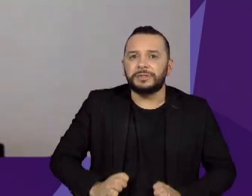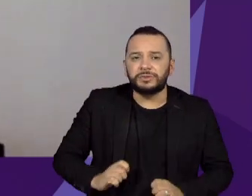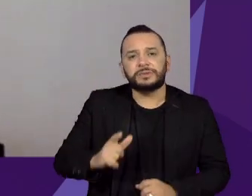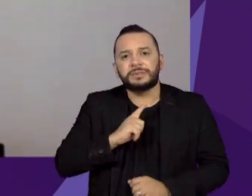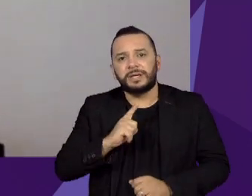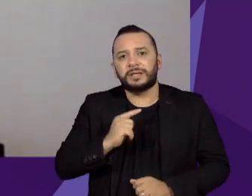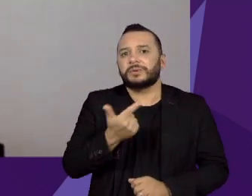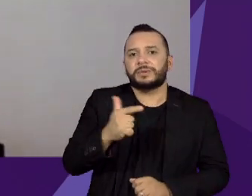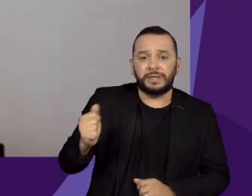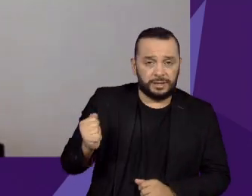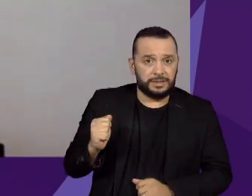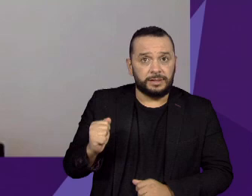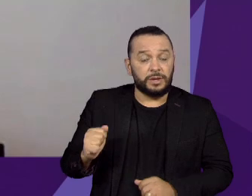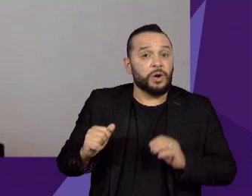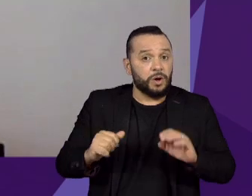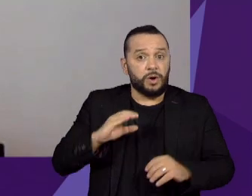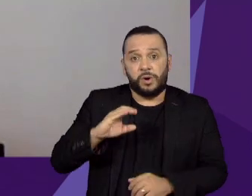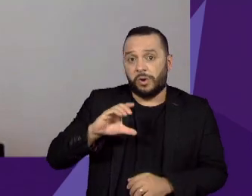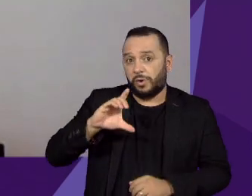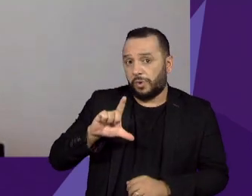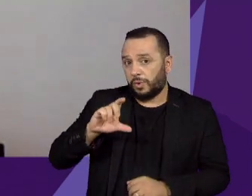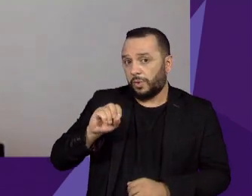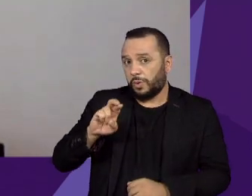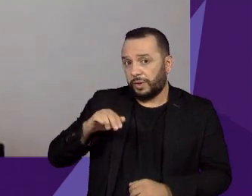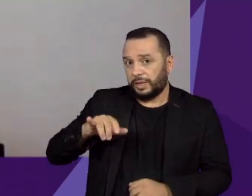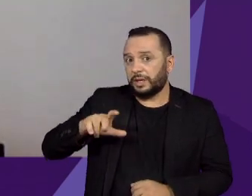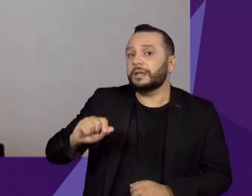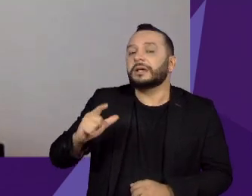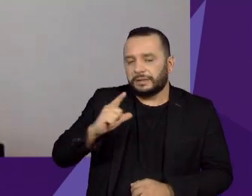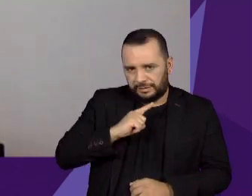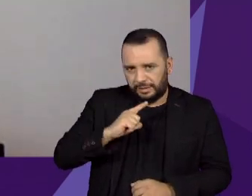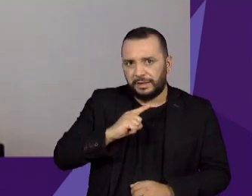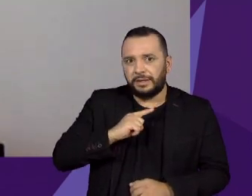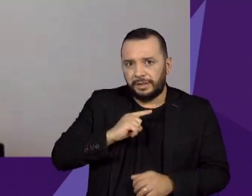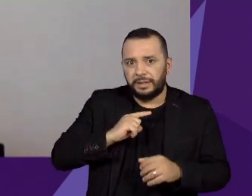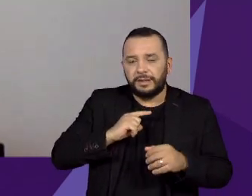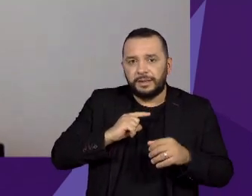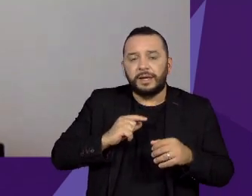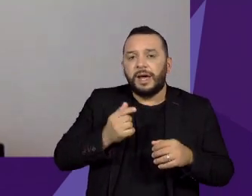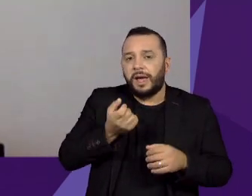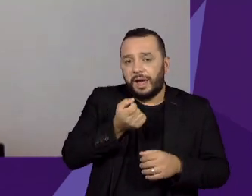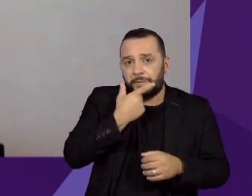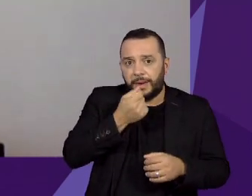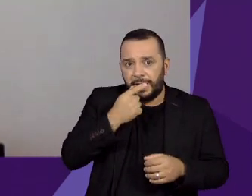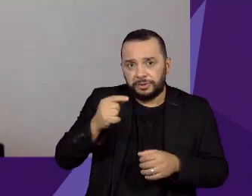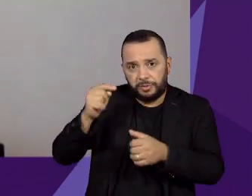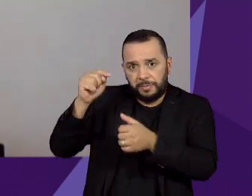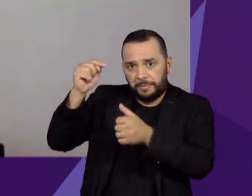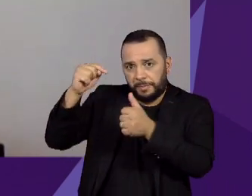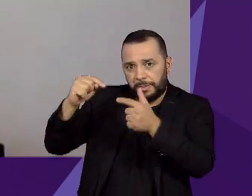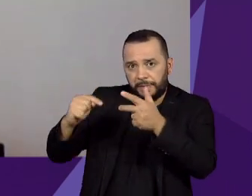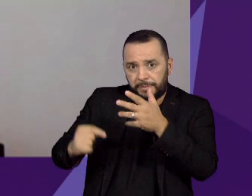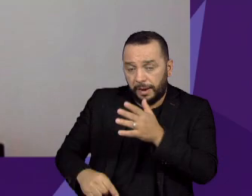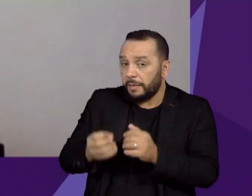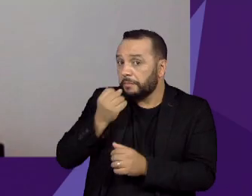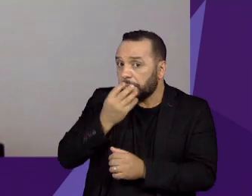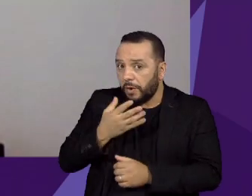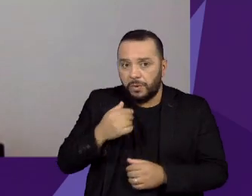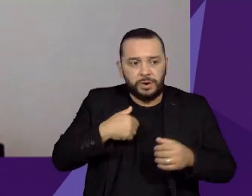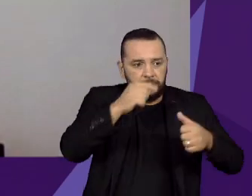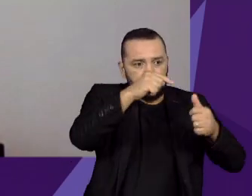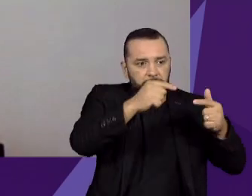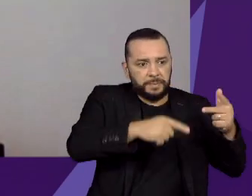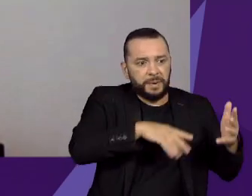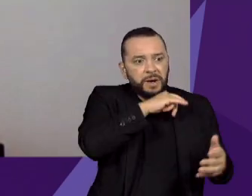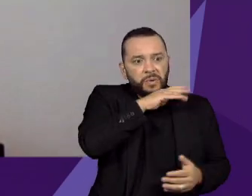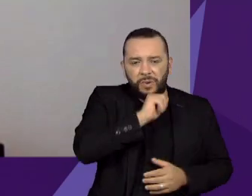colocasse lá, cloroquina, olha, tem minimamente, tem esses artigos aqui que falam que não funciona, tem esses que acham que funciona. O Conselho